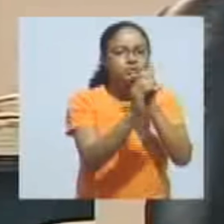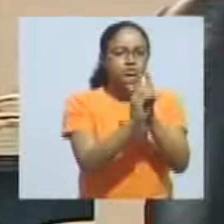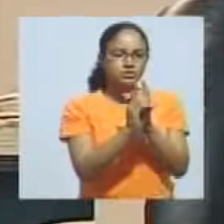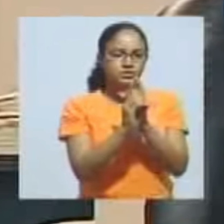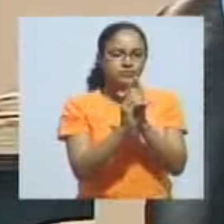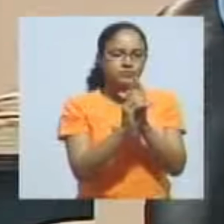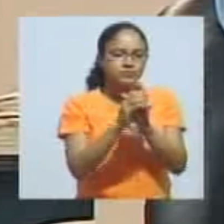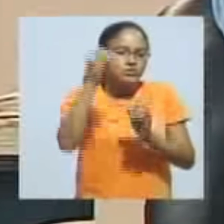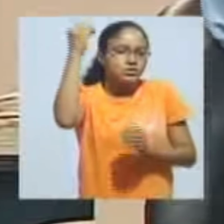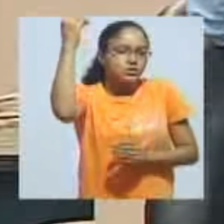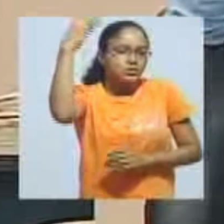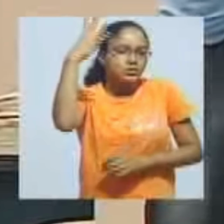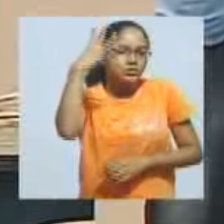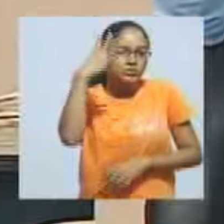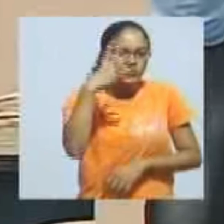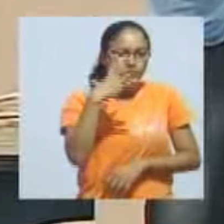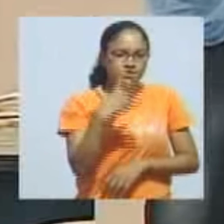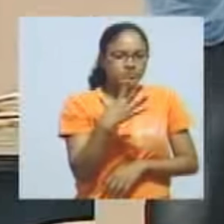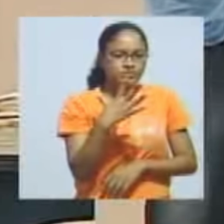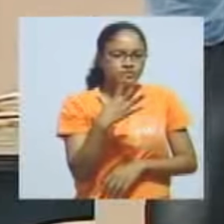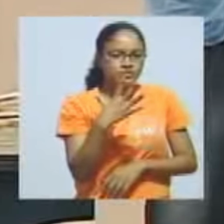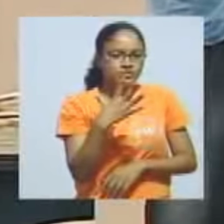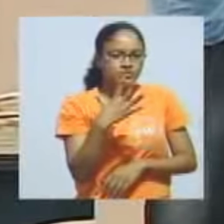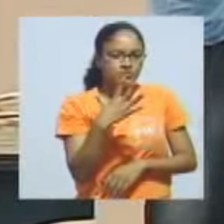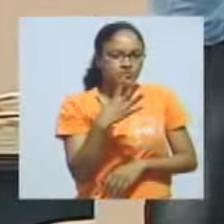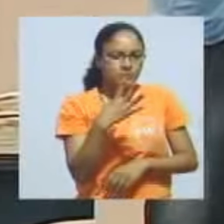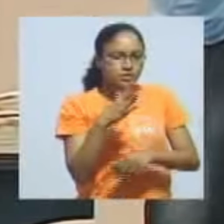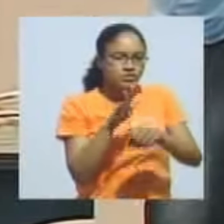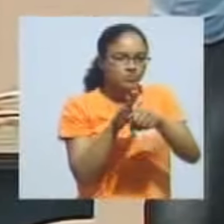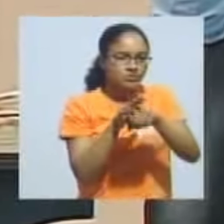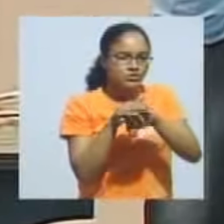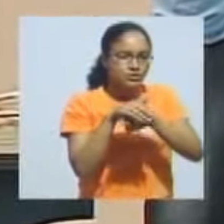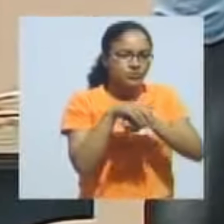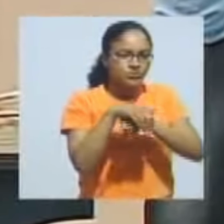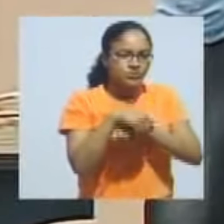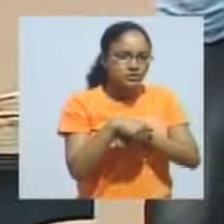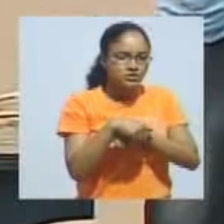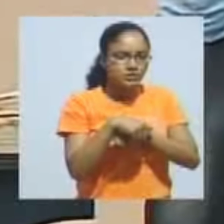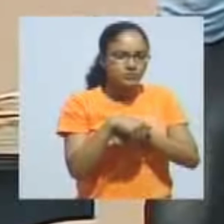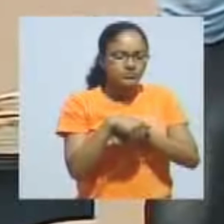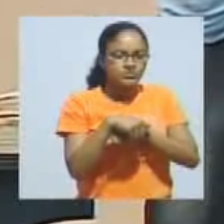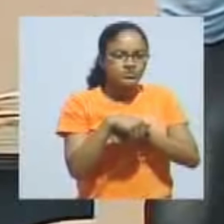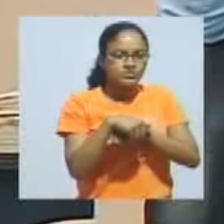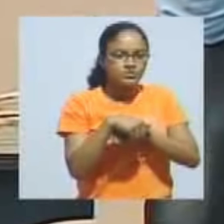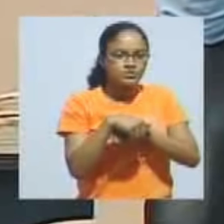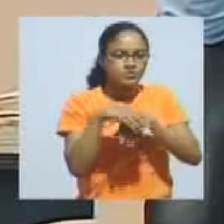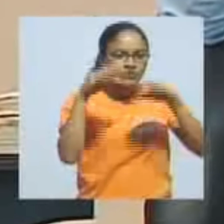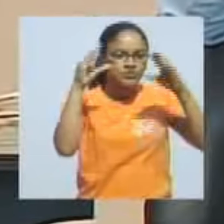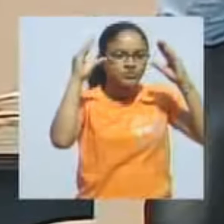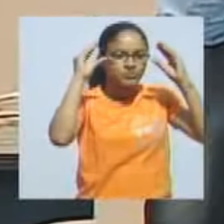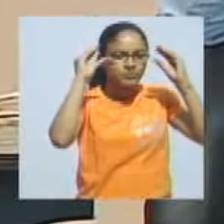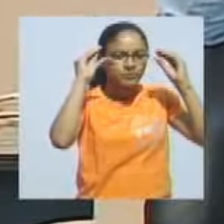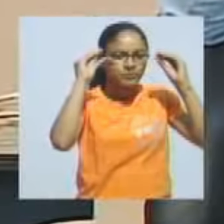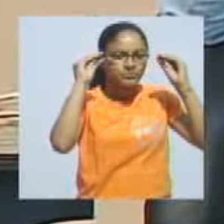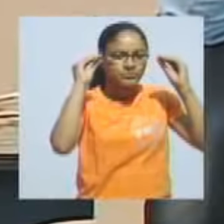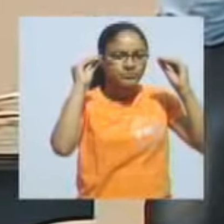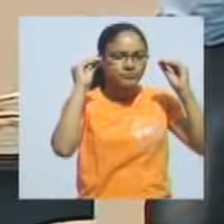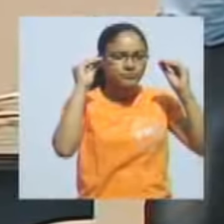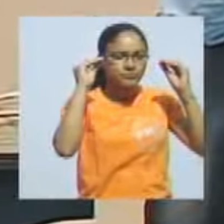uma luz que ilumine a sua noite escura, como de forma tão fabulosa nos